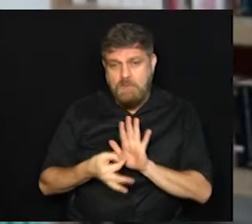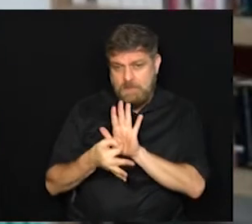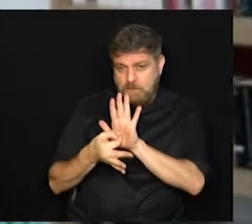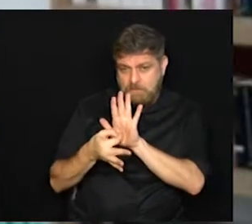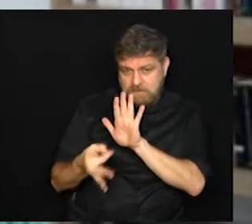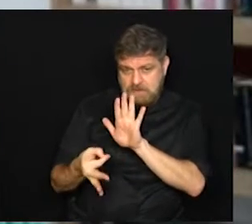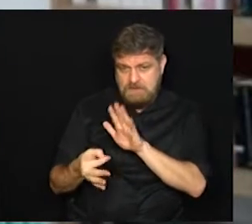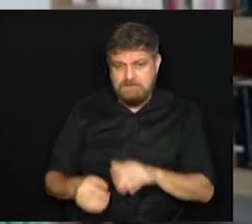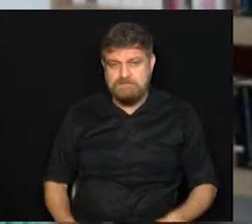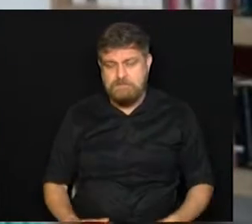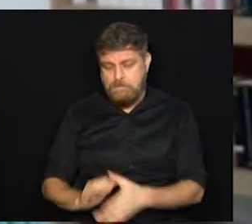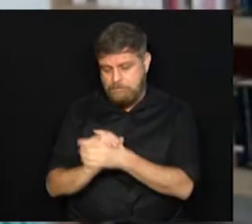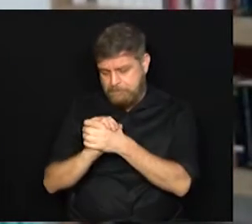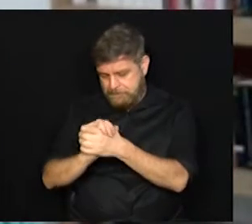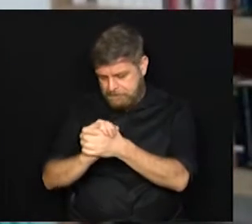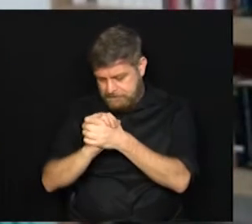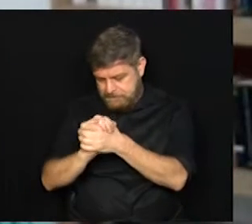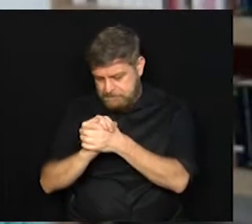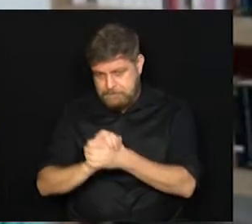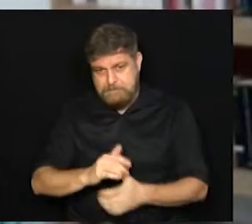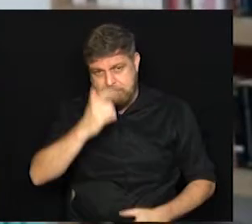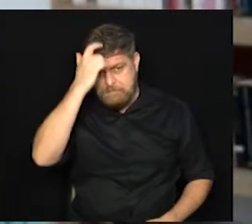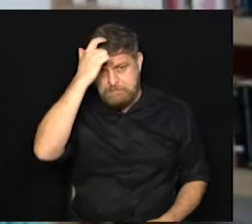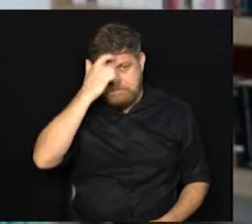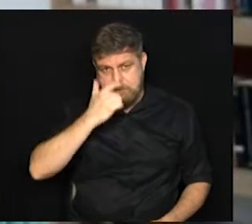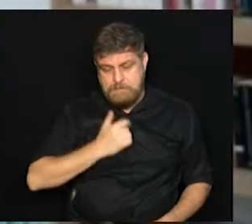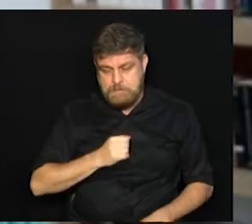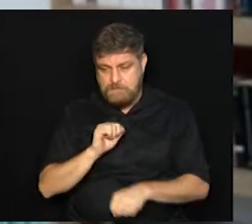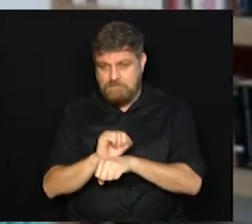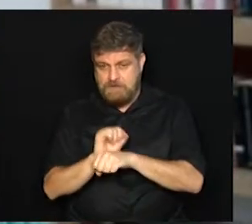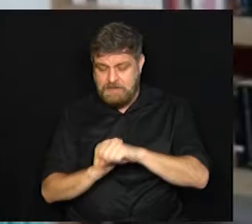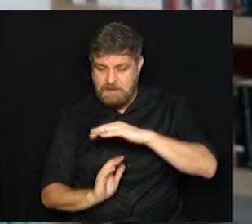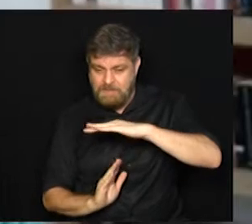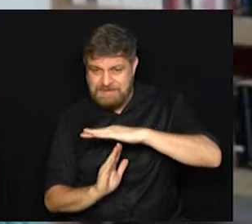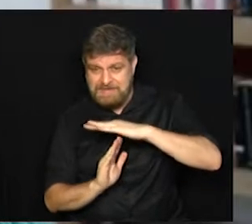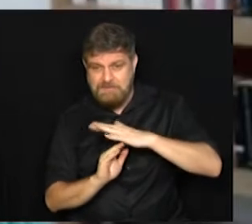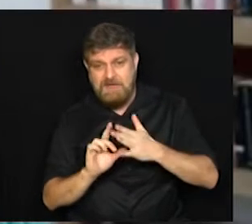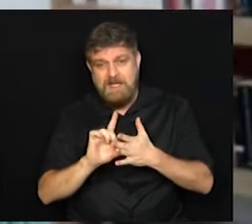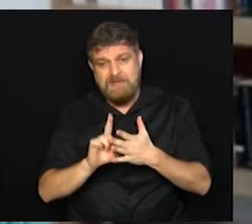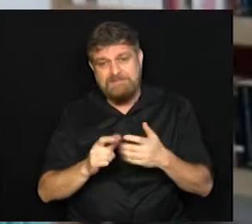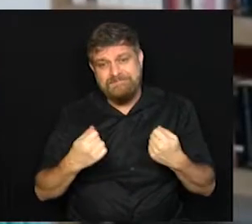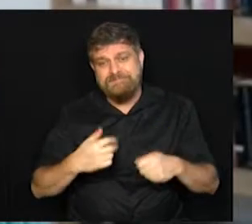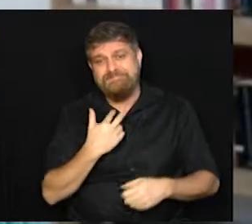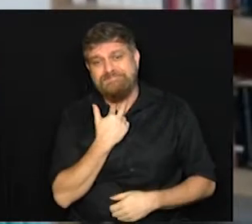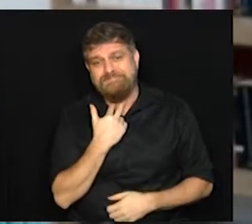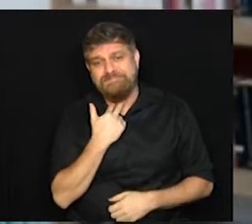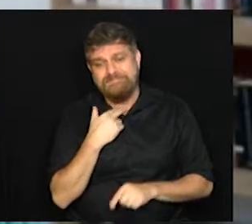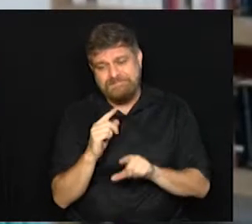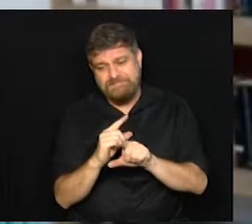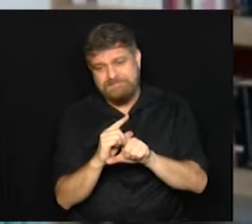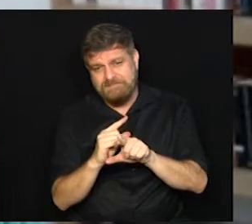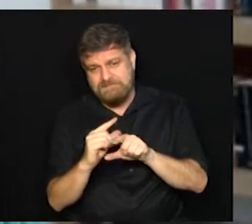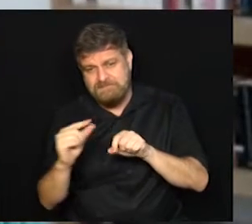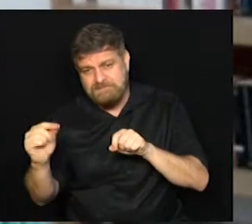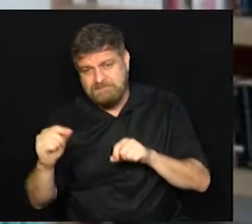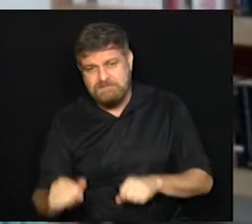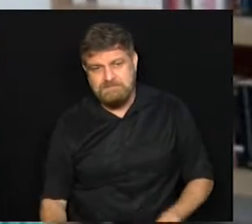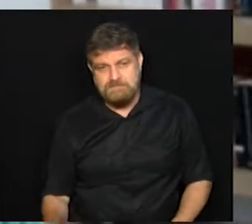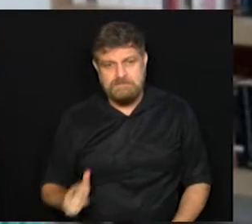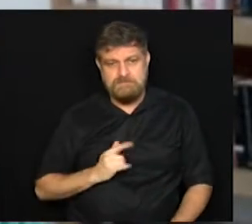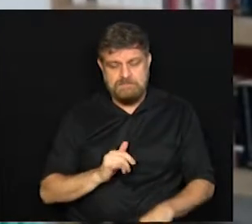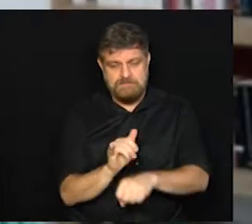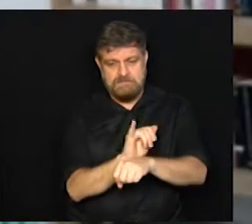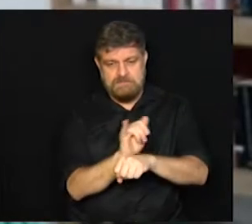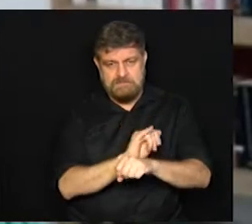sugestão, cumprimento aí e vou ficar até um período, mas o período depois eu vou acompanhar pelos arquivos aí da